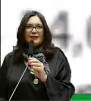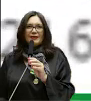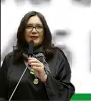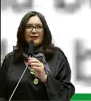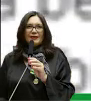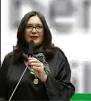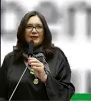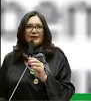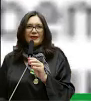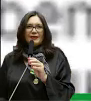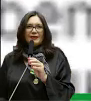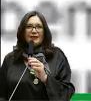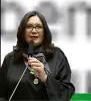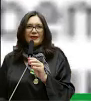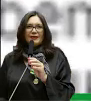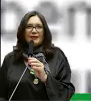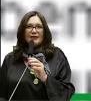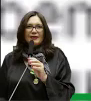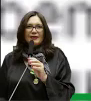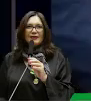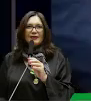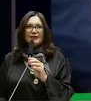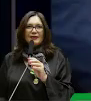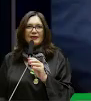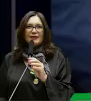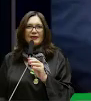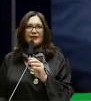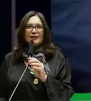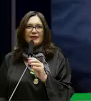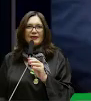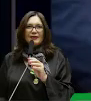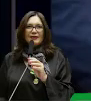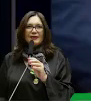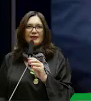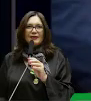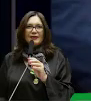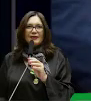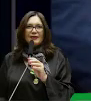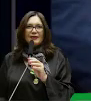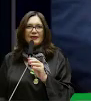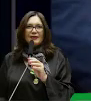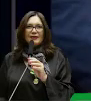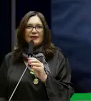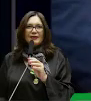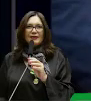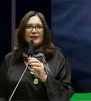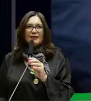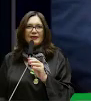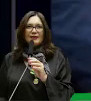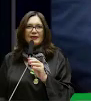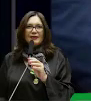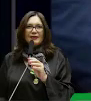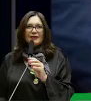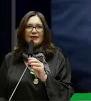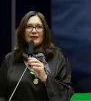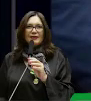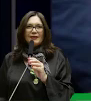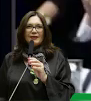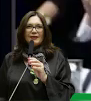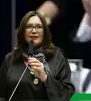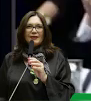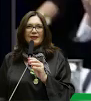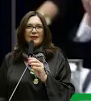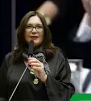ouvi esta reunião com o embaixador da china a comigo com o governador caiado com o governador do pará ou outros governadores